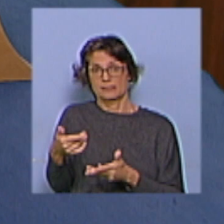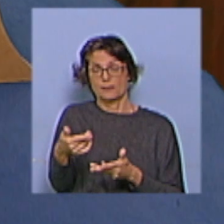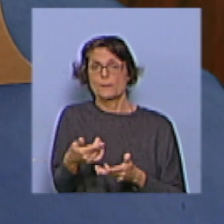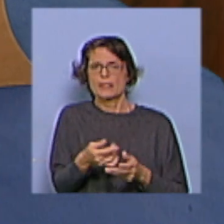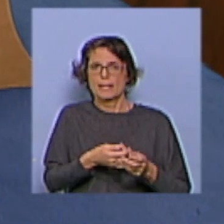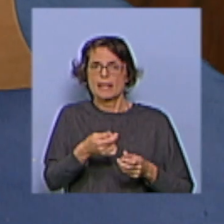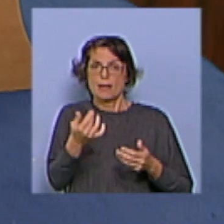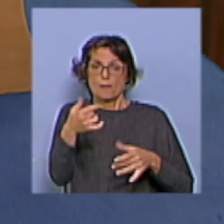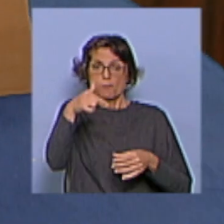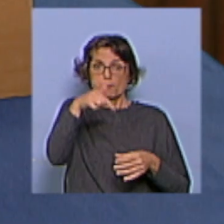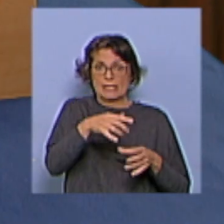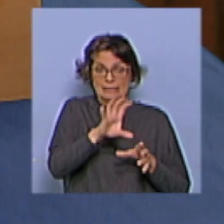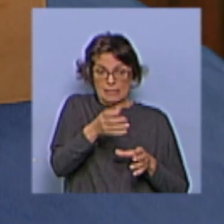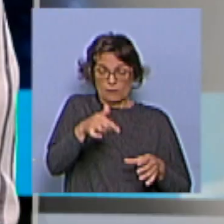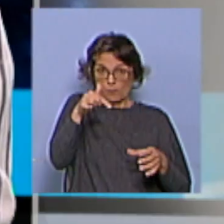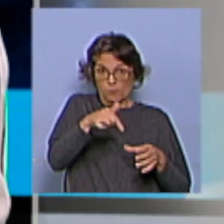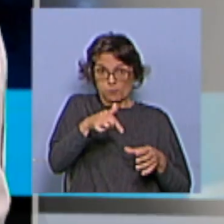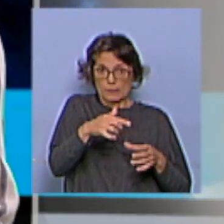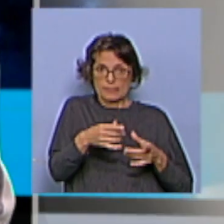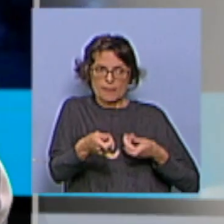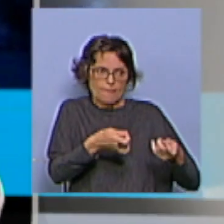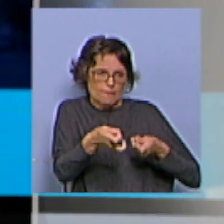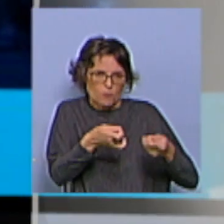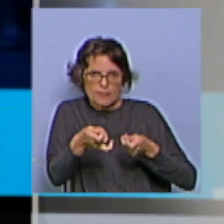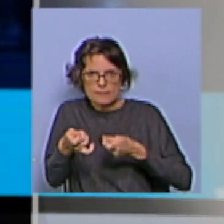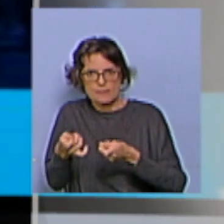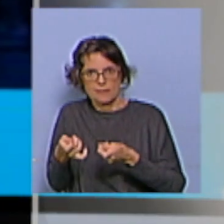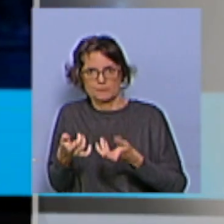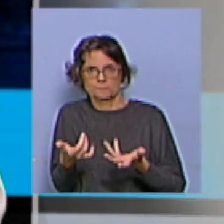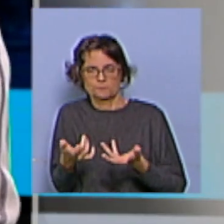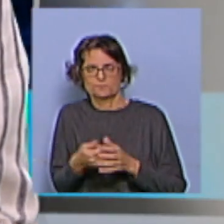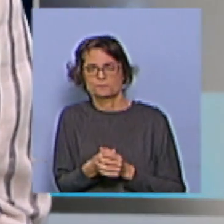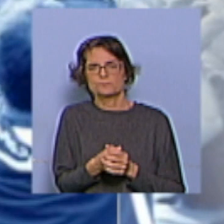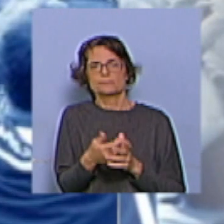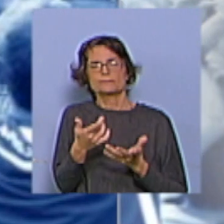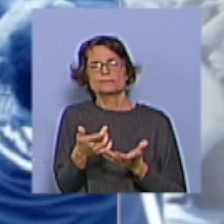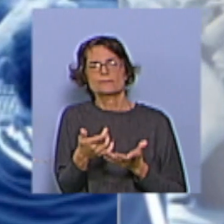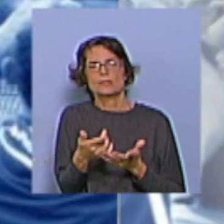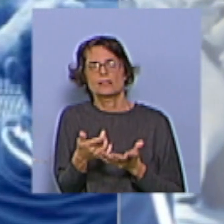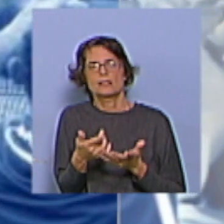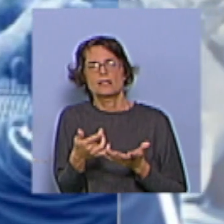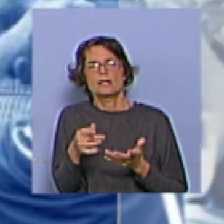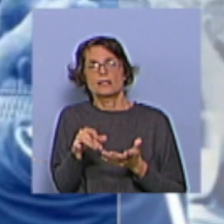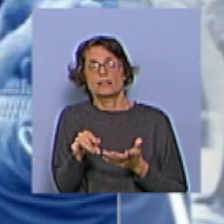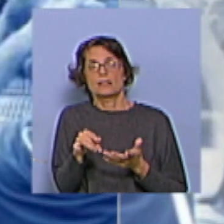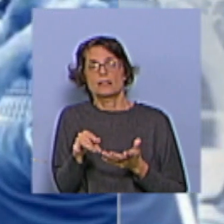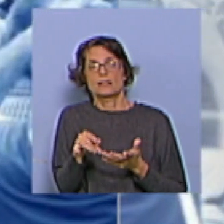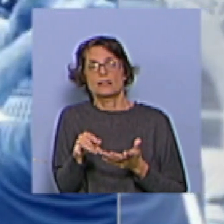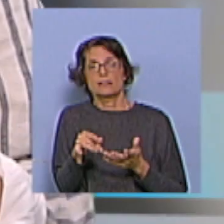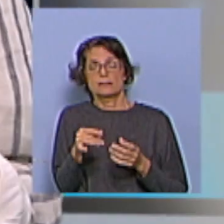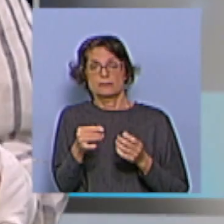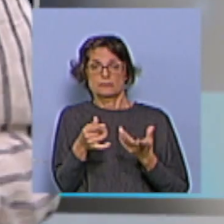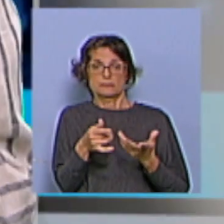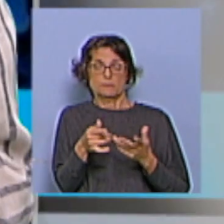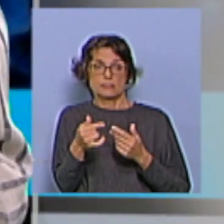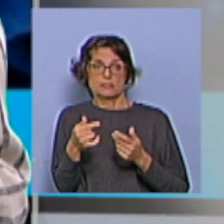endividarem-se a um preço, ao preço da Alemanha. No fundo, ao preço da Alemanha. Ou seja, conseguir, não as taxas negativas